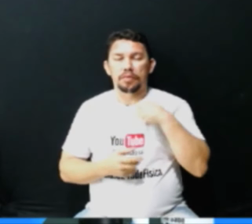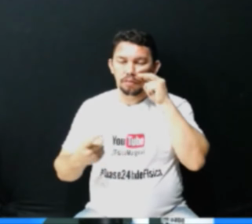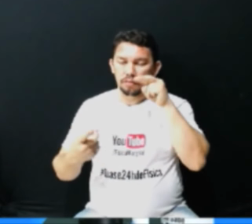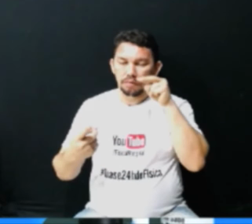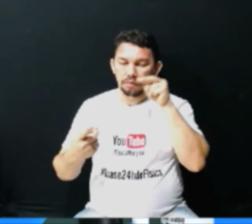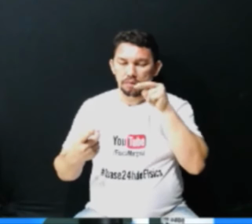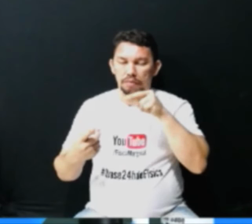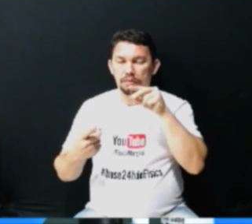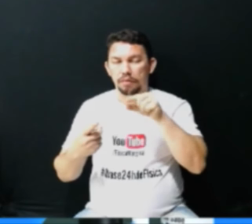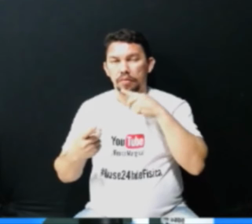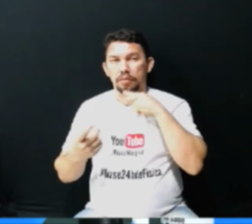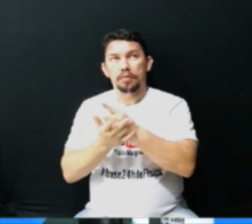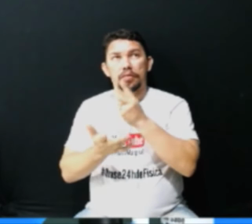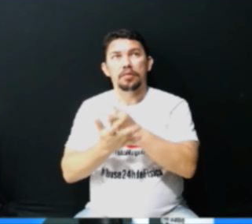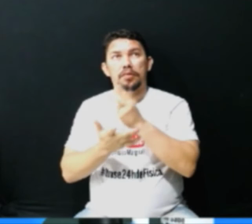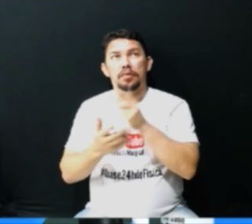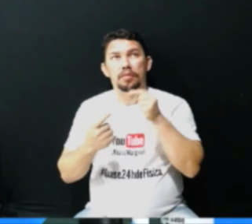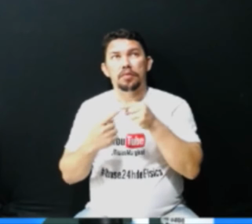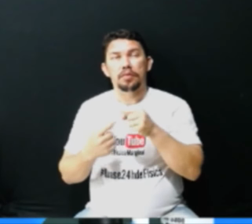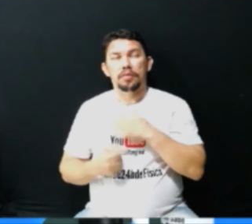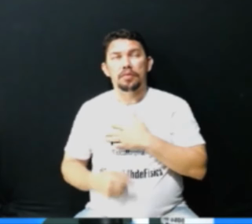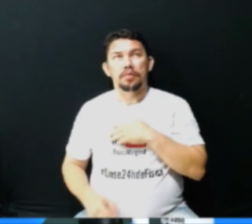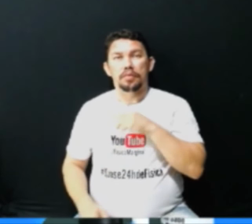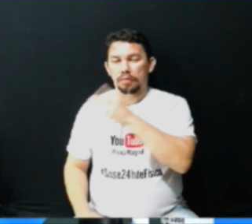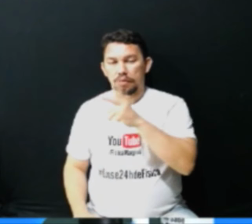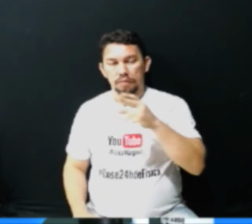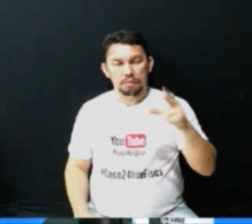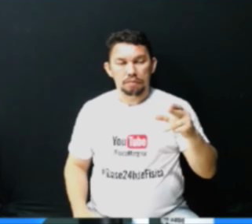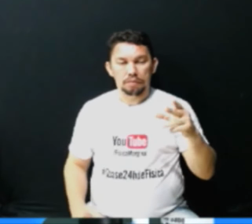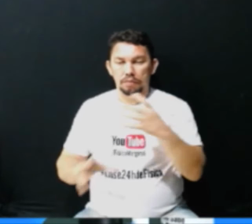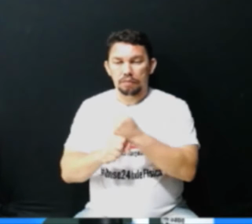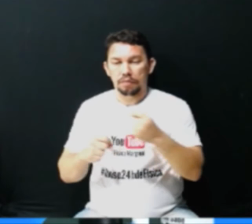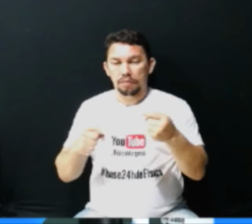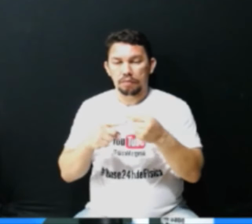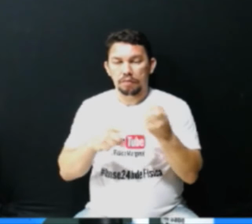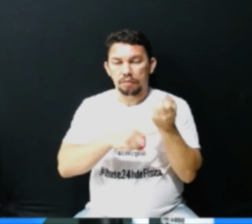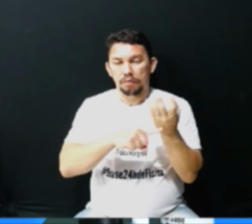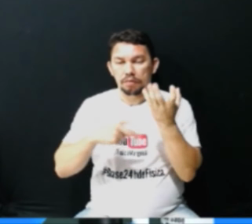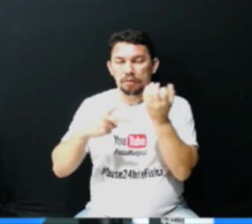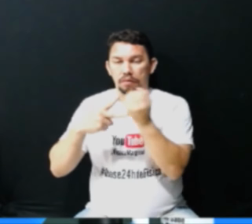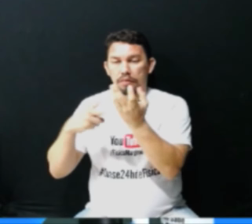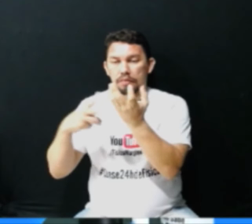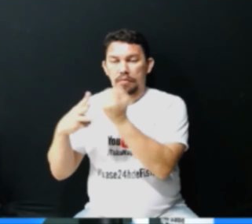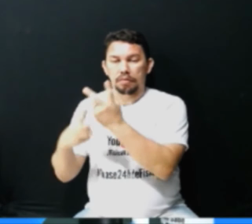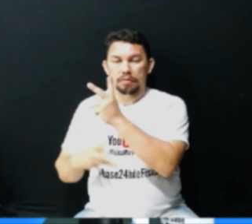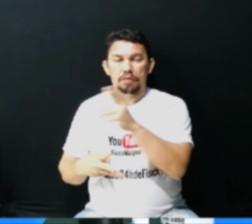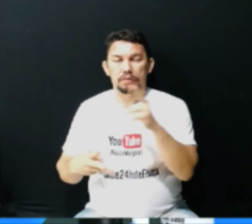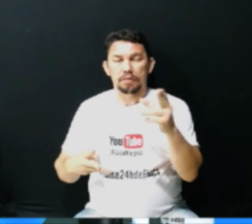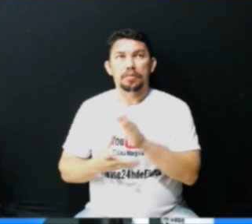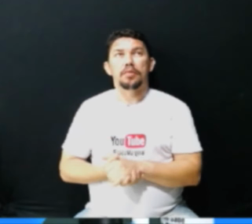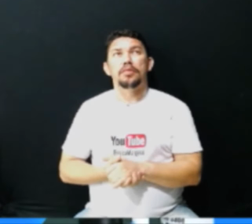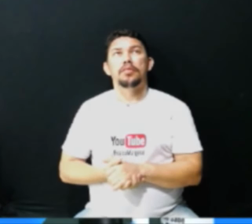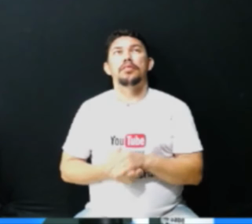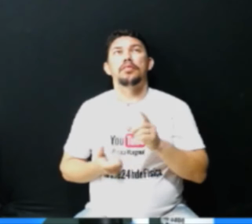vai continuar sendo 2,4 aqui também e aqui também, já que as lâmpadas são idênticas. Aqui você também